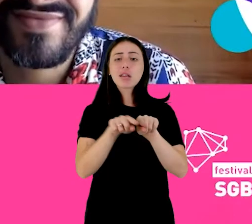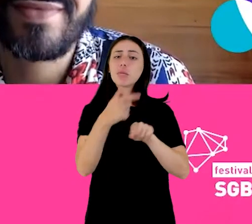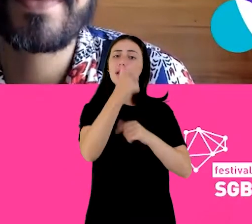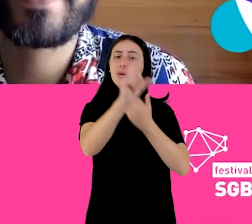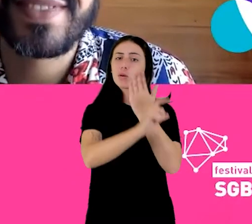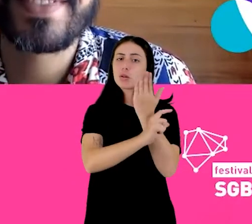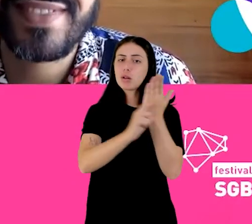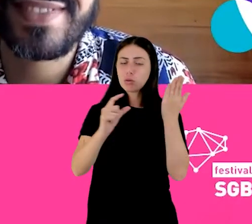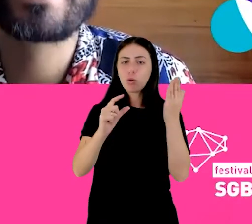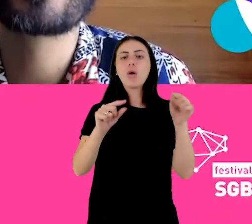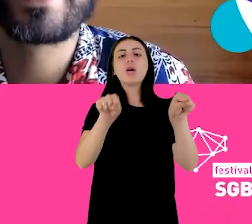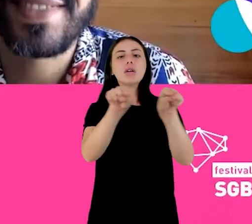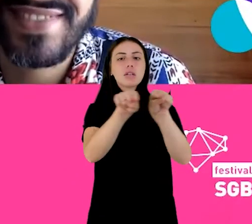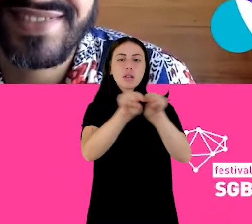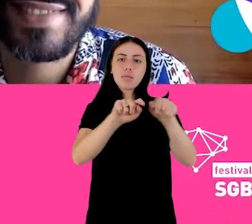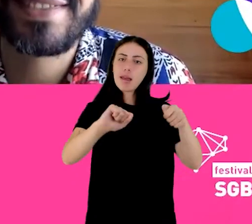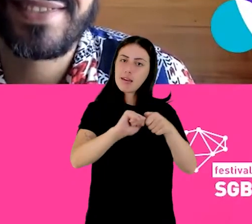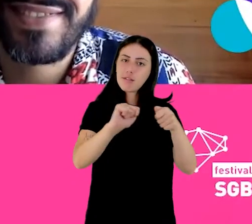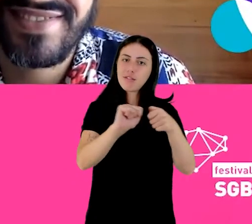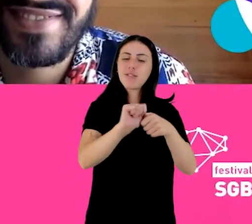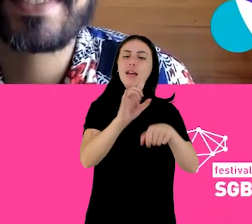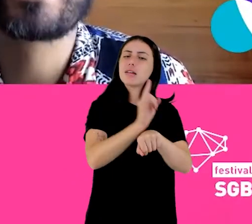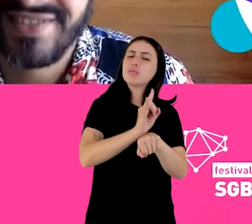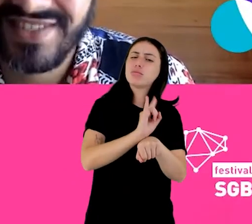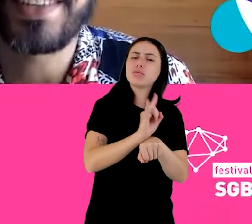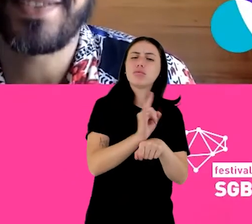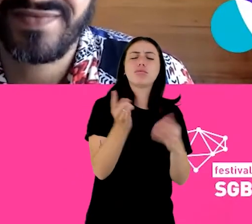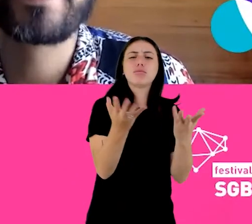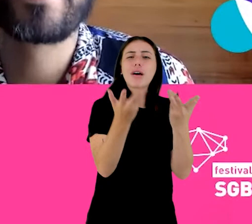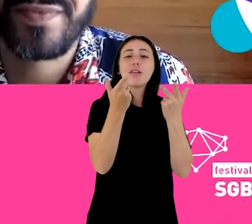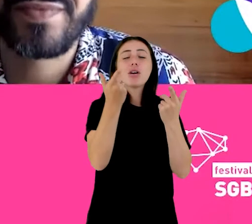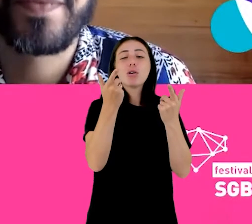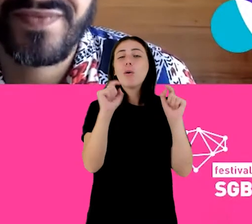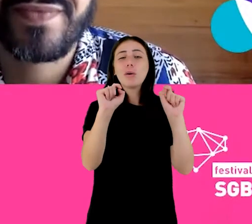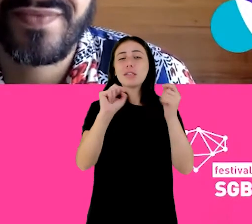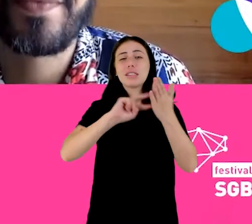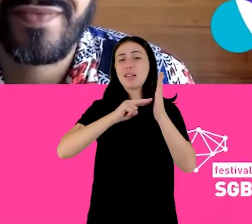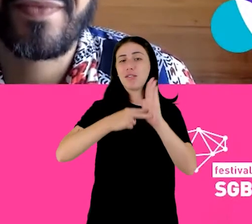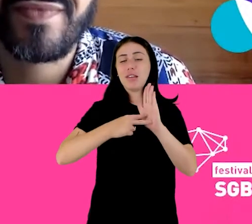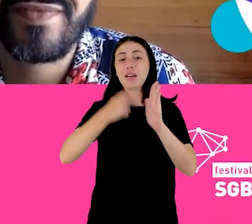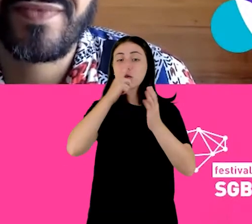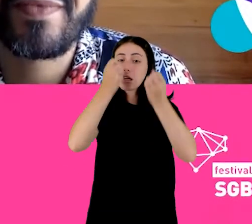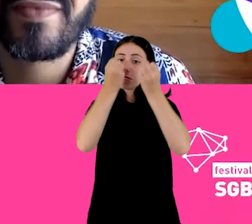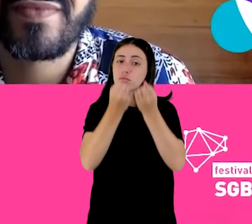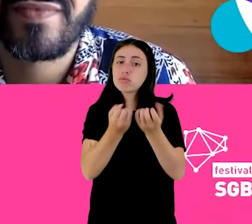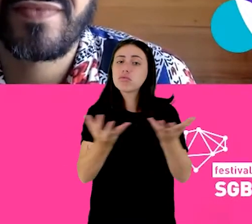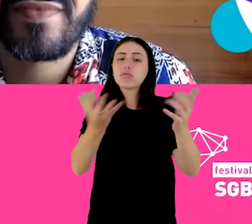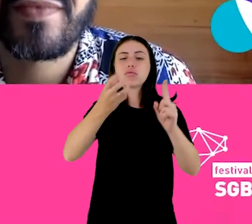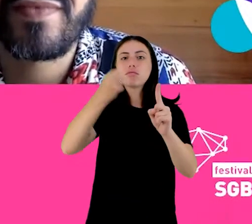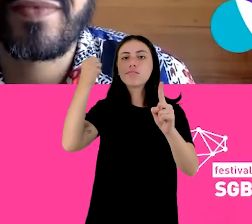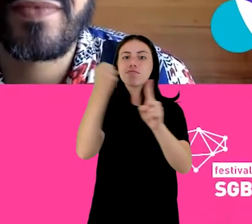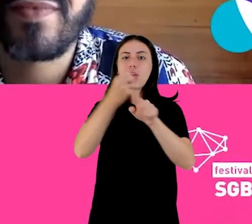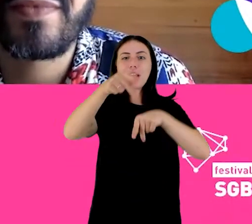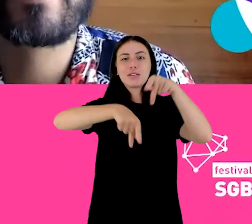faz isso muito bem, fez isso muito bem com o Amarelo, que eu admiro demais, o Laboratório Fantasma, e eles fazem, para mim, eles fazem